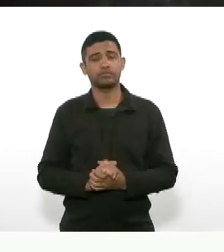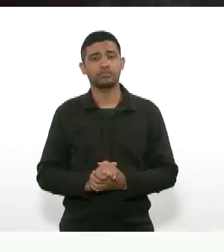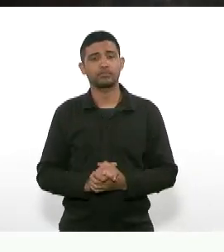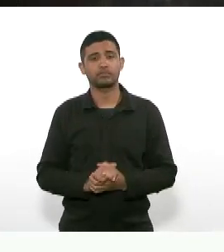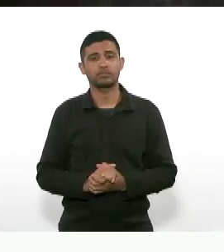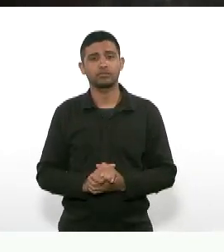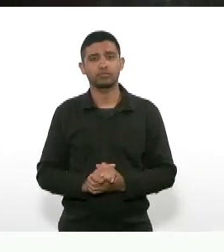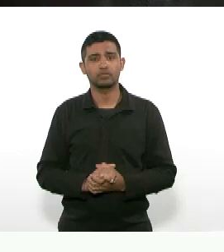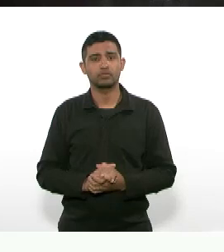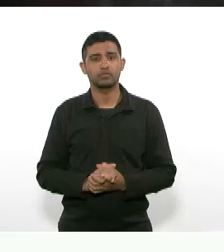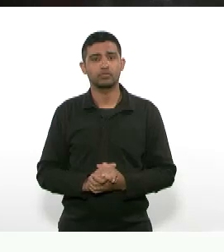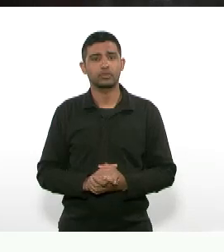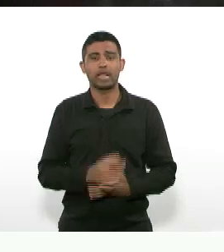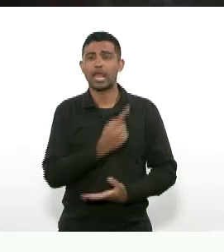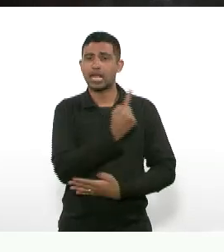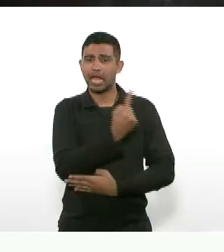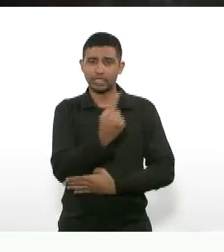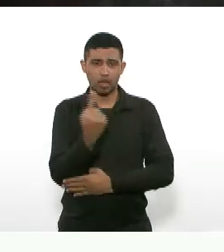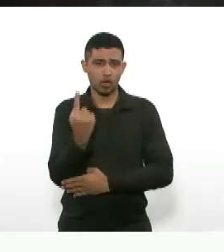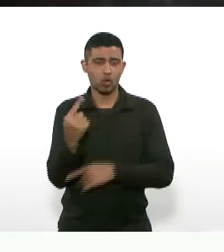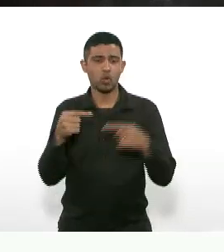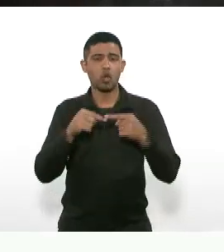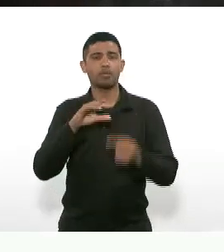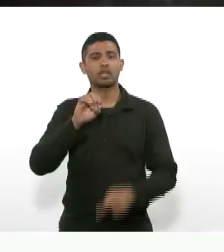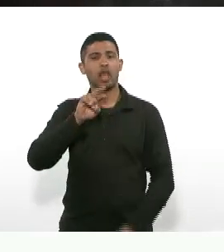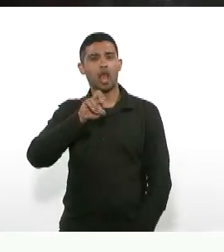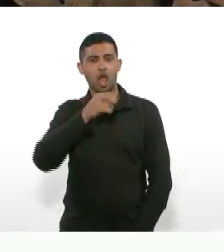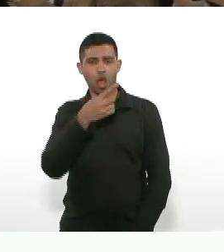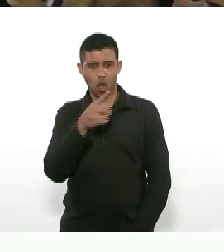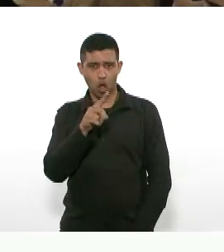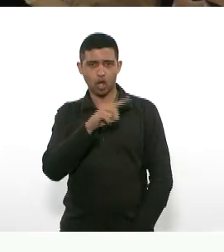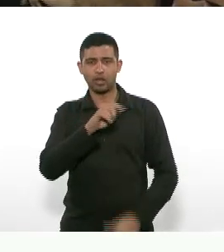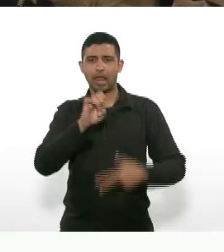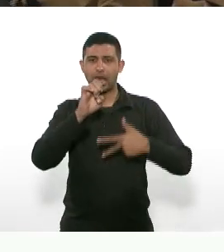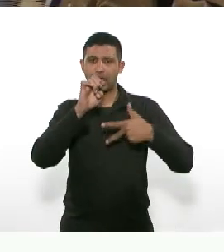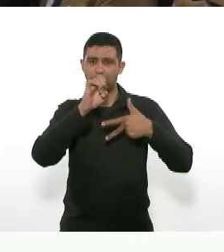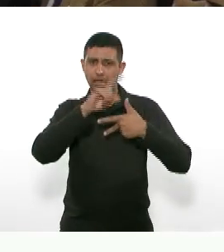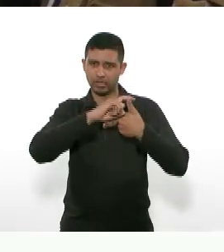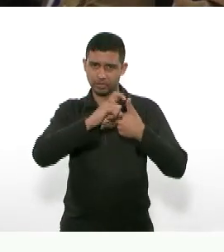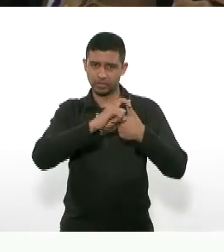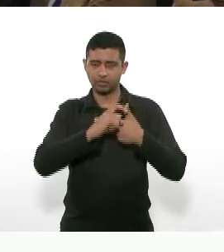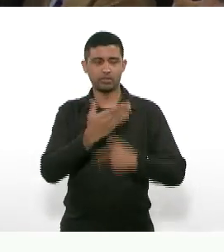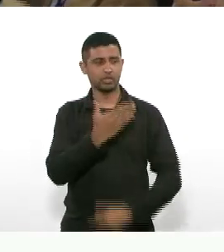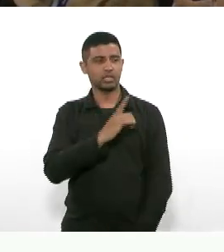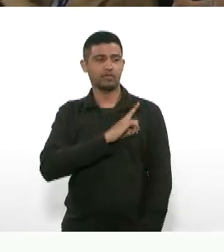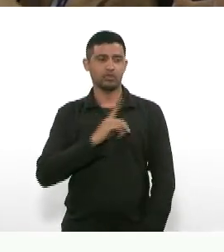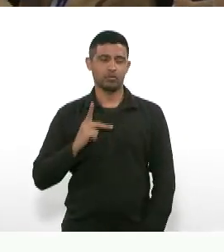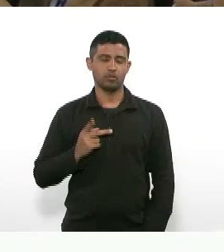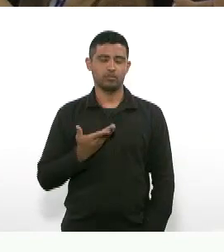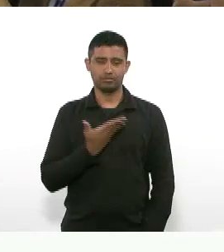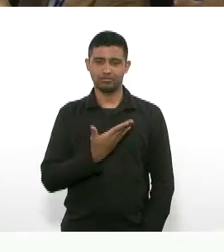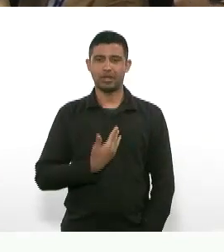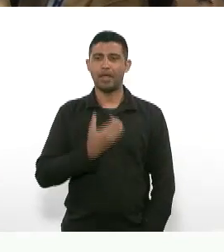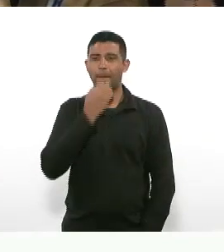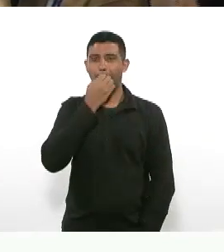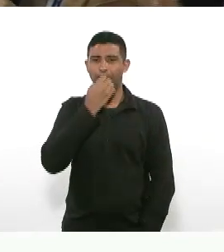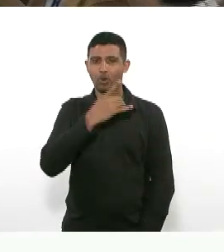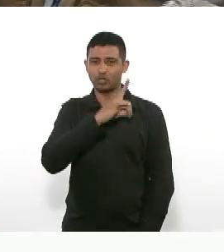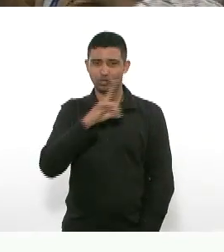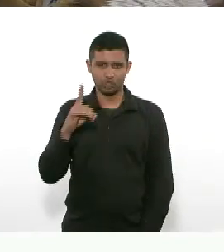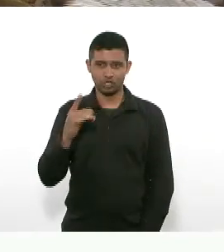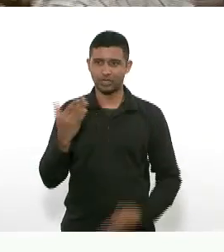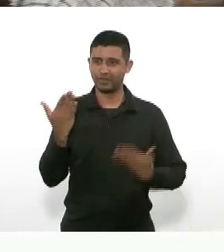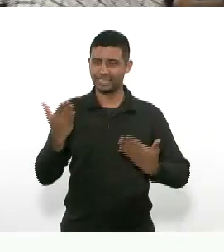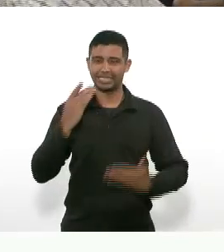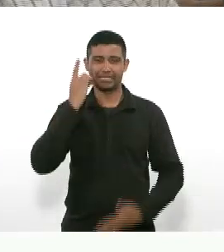aqui dos órgãos do Poder Executivo. O nosso defensor público. Bom dia.